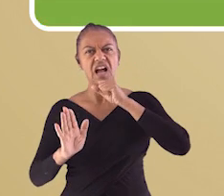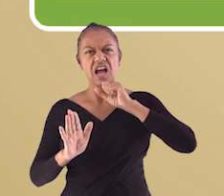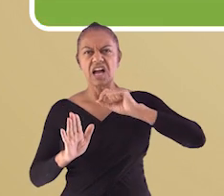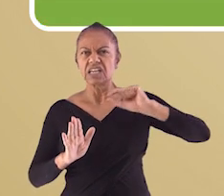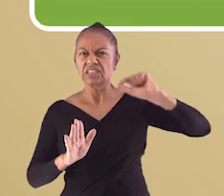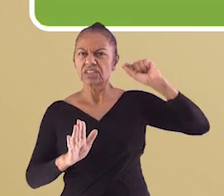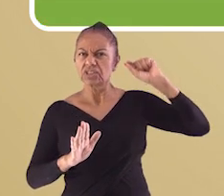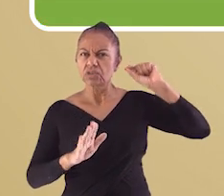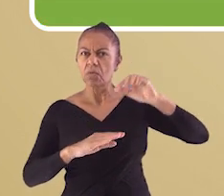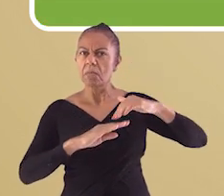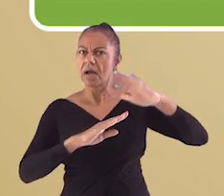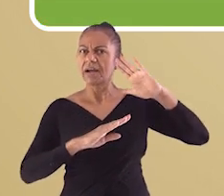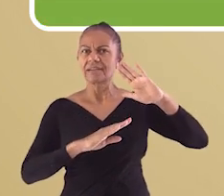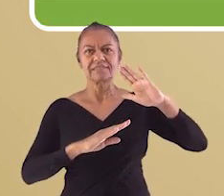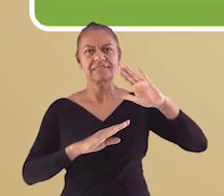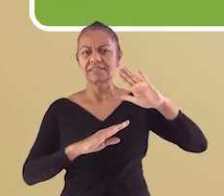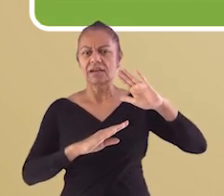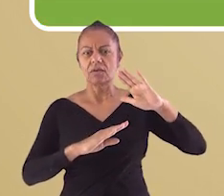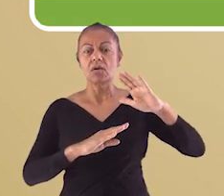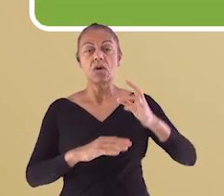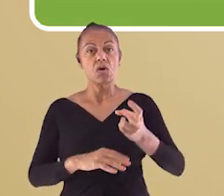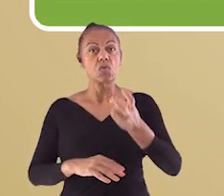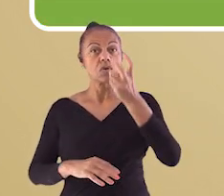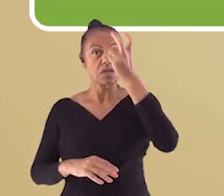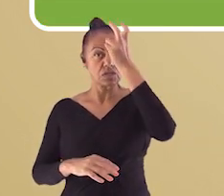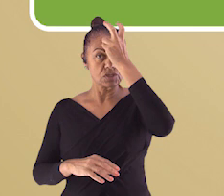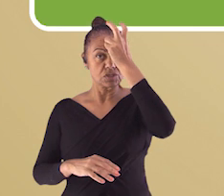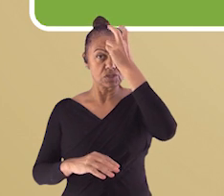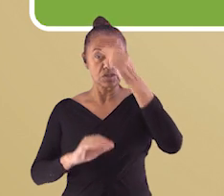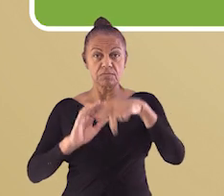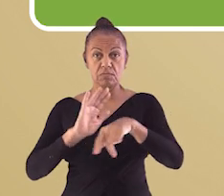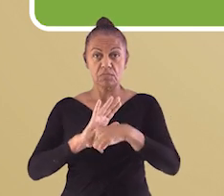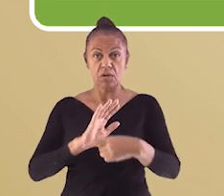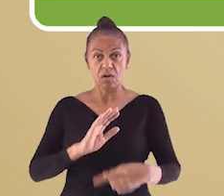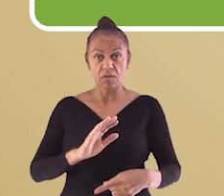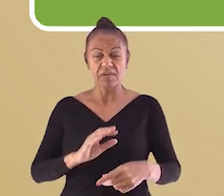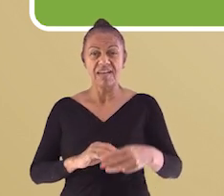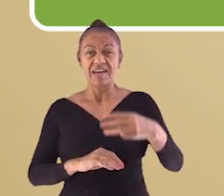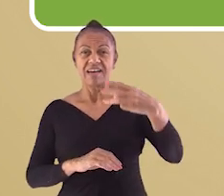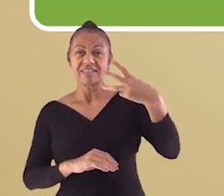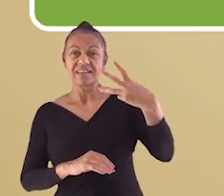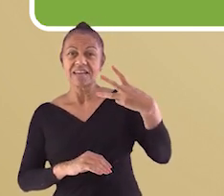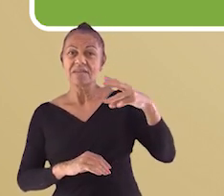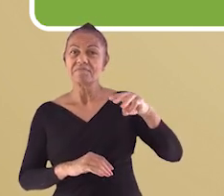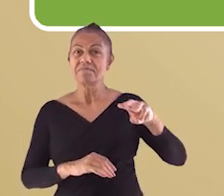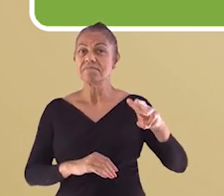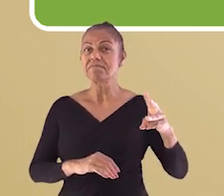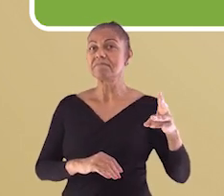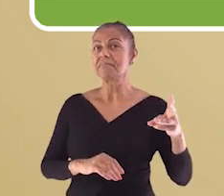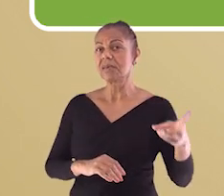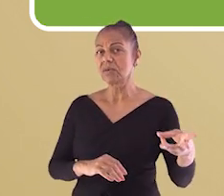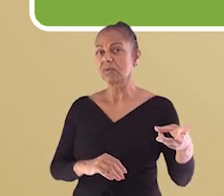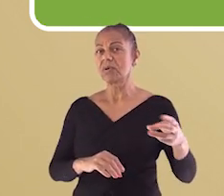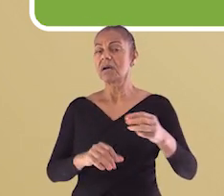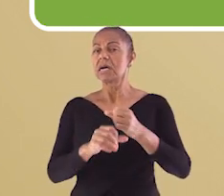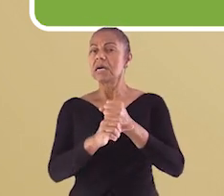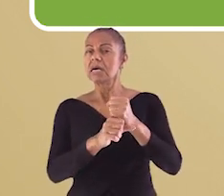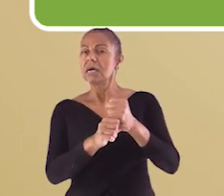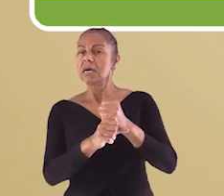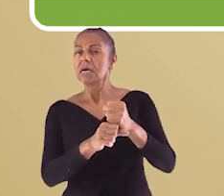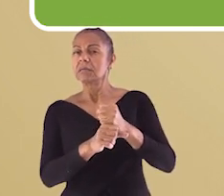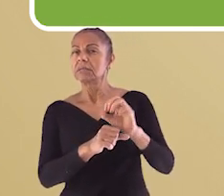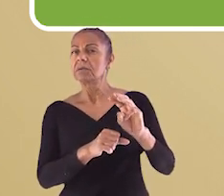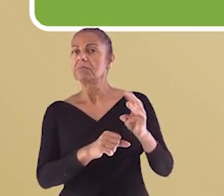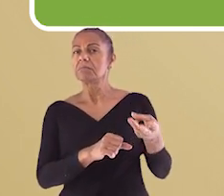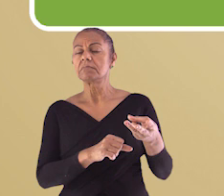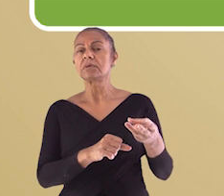Esse é o calendário egípcio, que tem origem em 3.000 anos antes de Cristo. E mesmo sendo mais